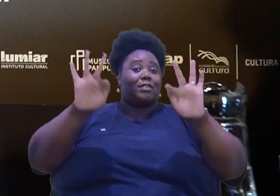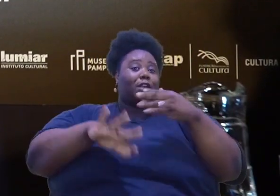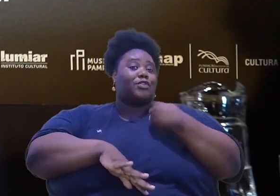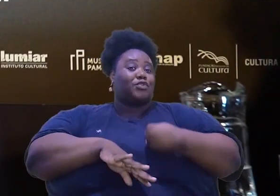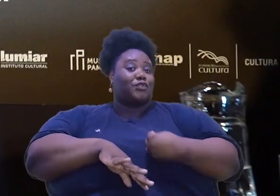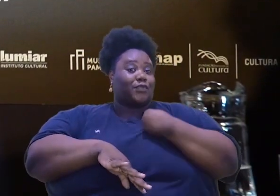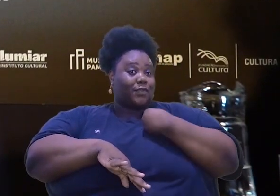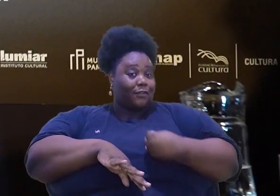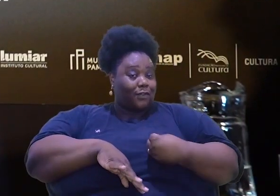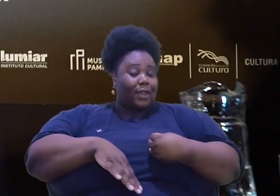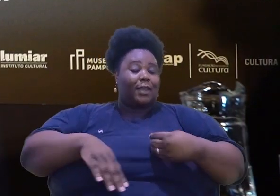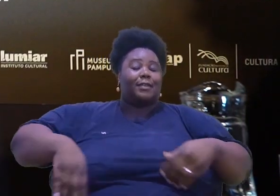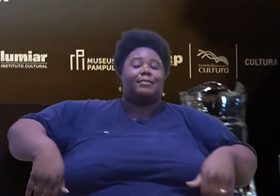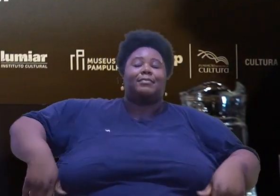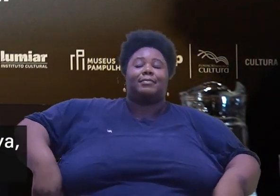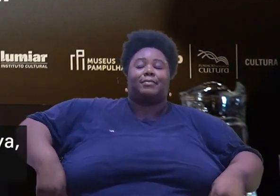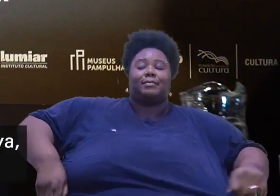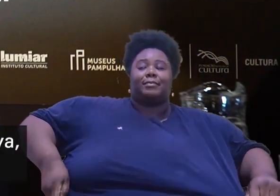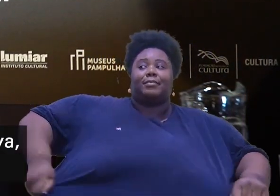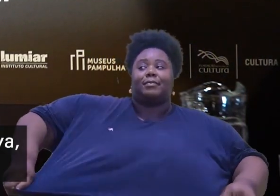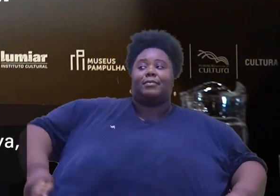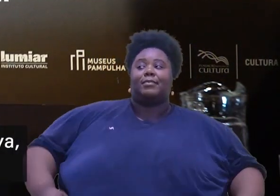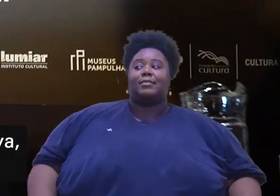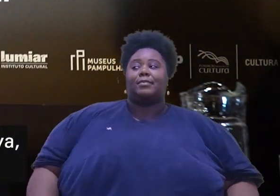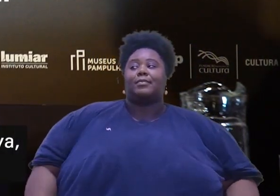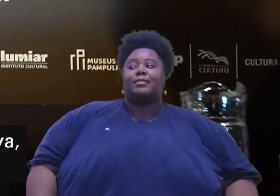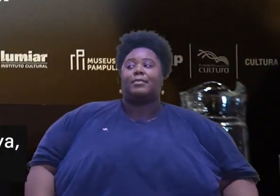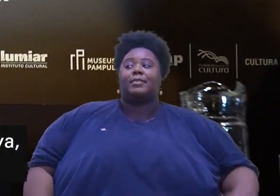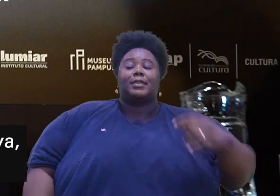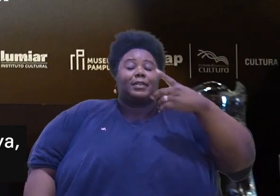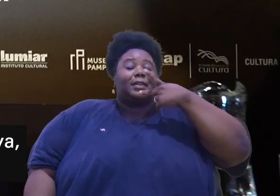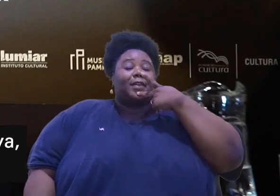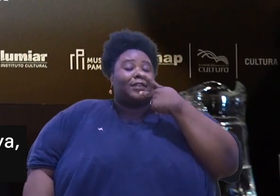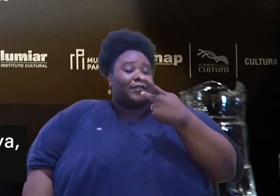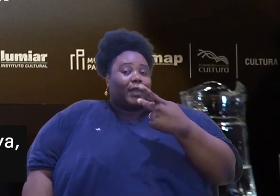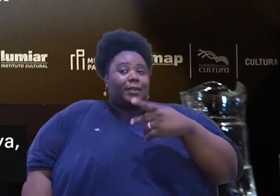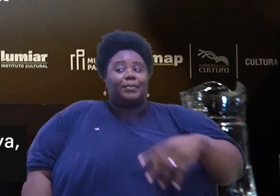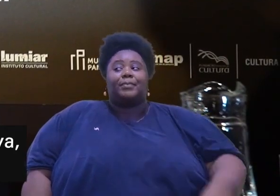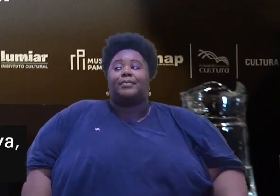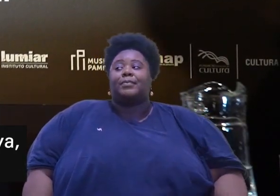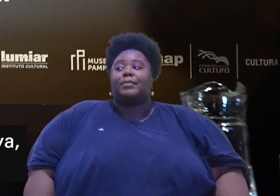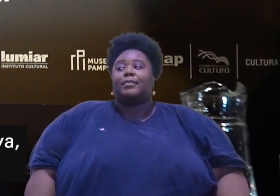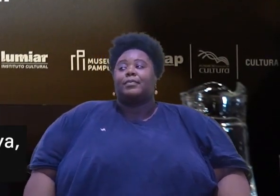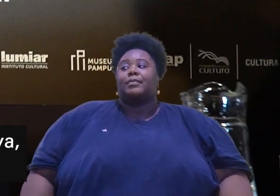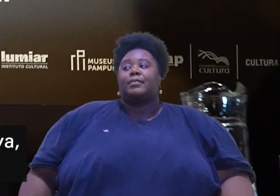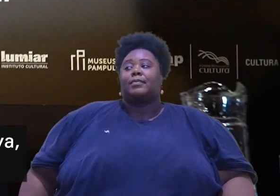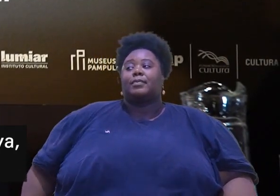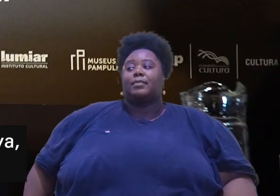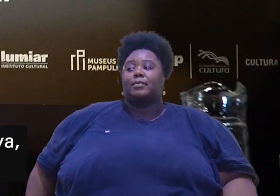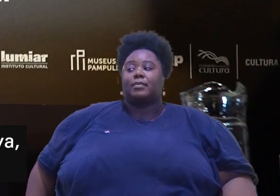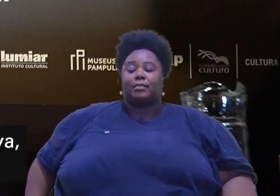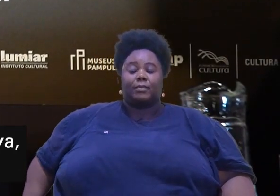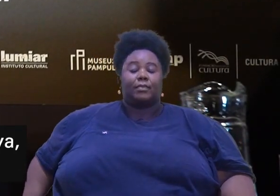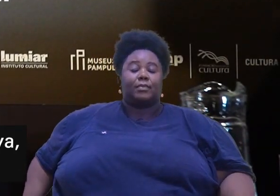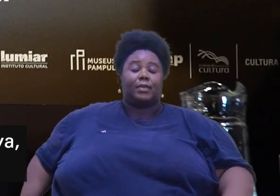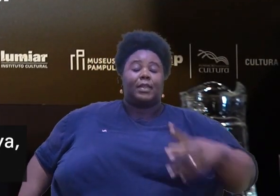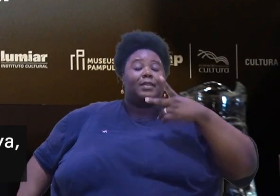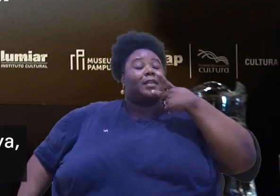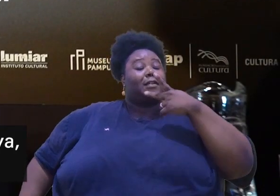viver essa ancestralidade. Essa fala eu coloco na boca de Maria Nova, né, que é uma